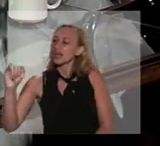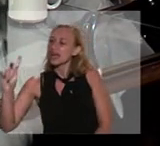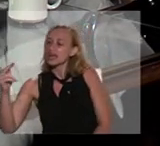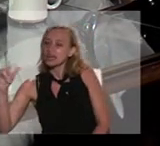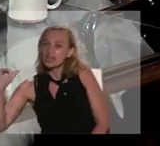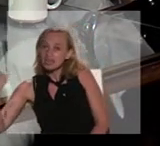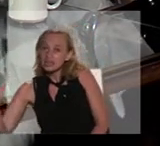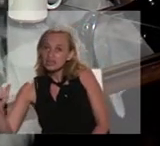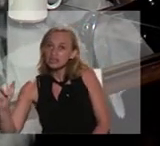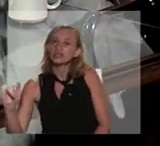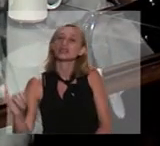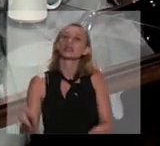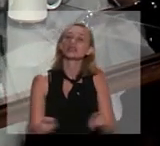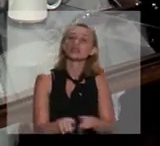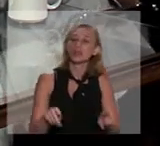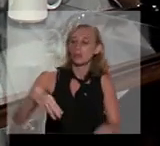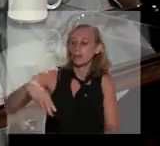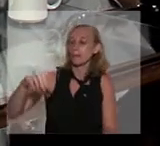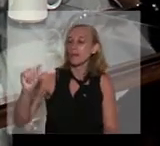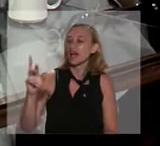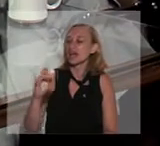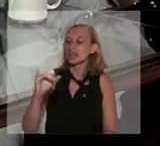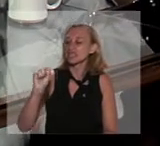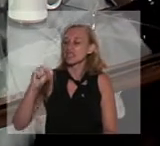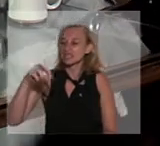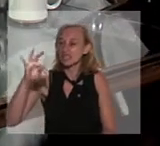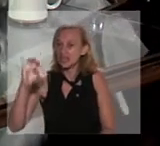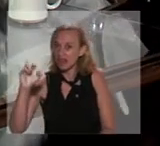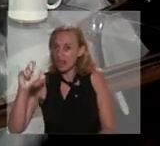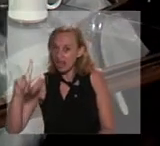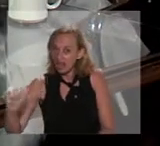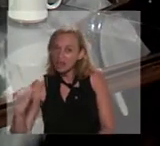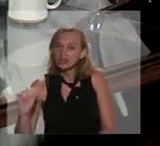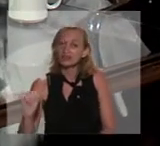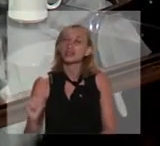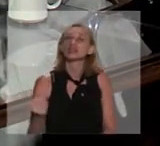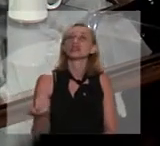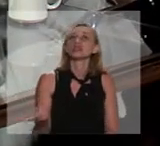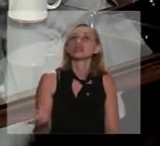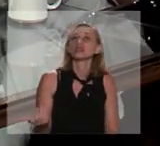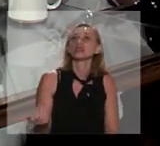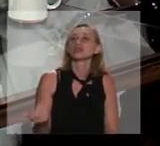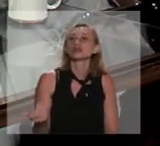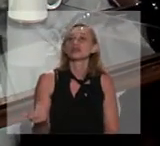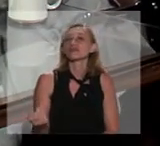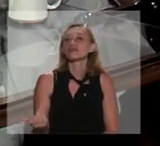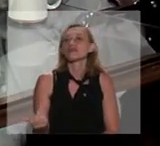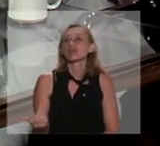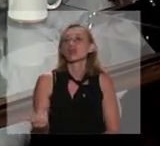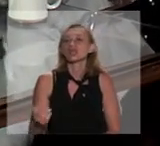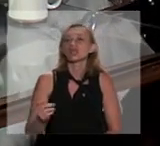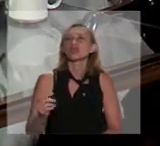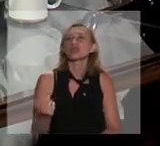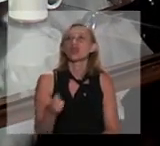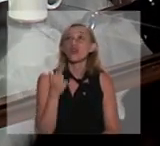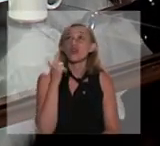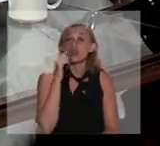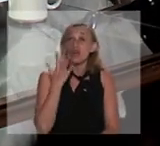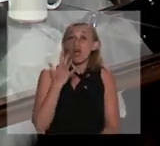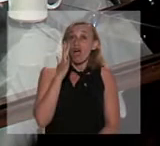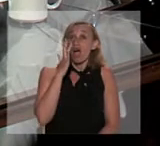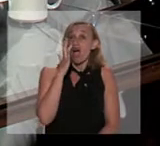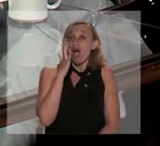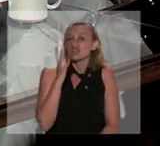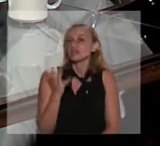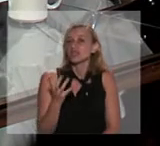Natália e a Maristela do Papo de Preta, a Gabi, né, a Gabi